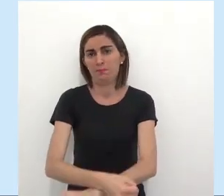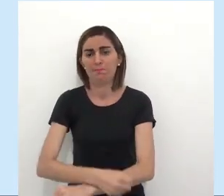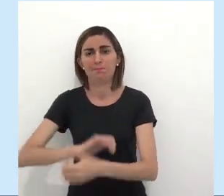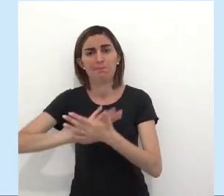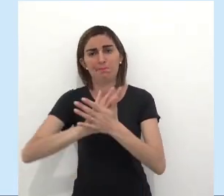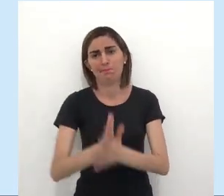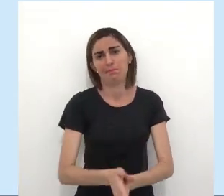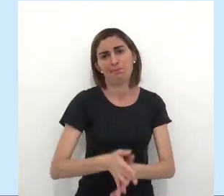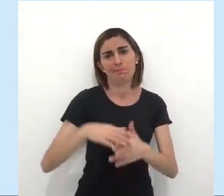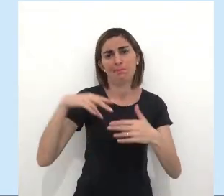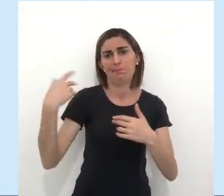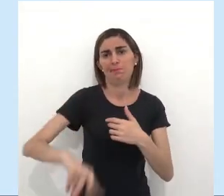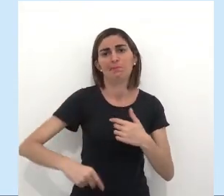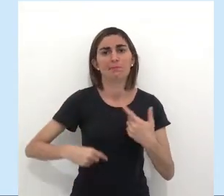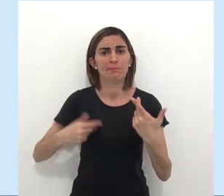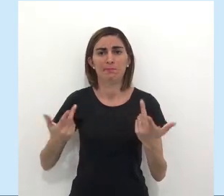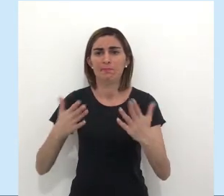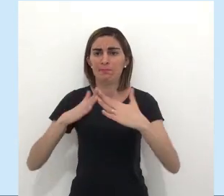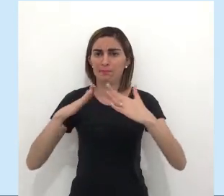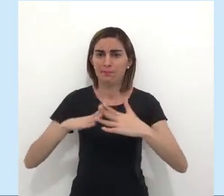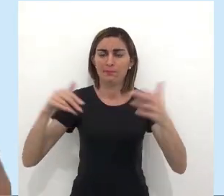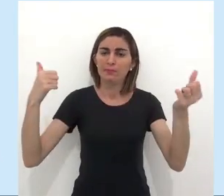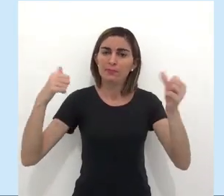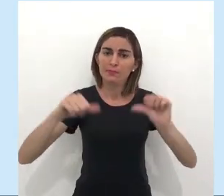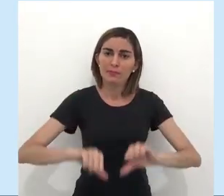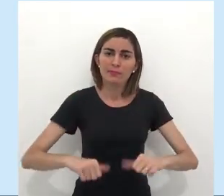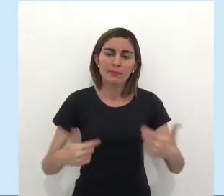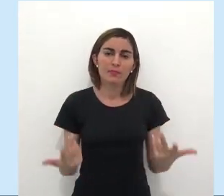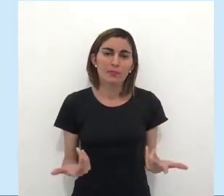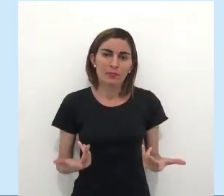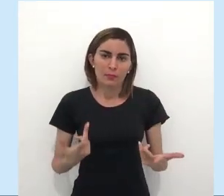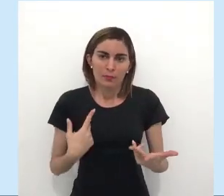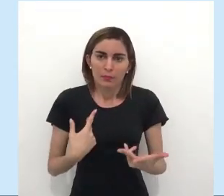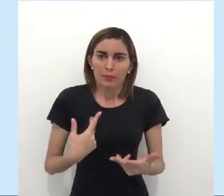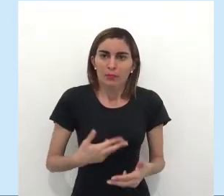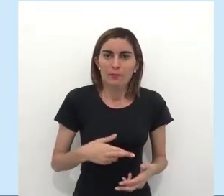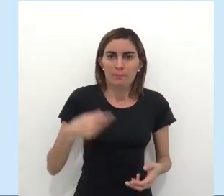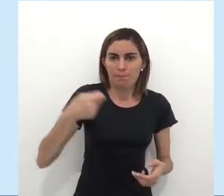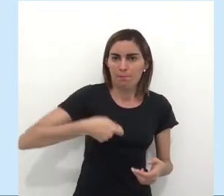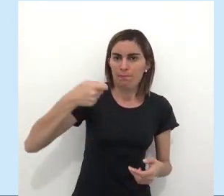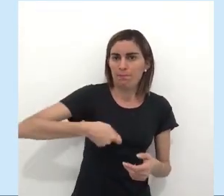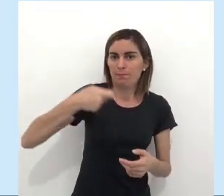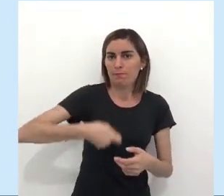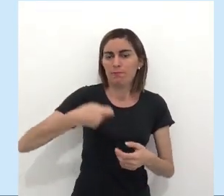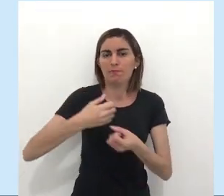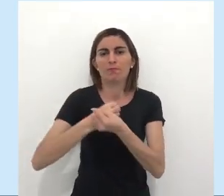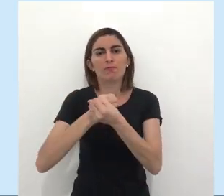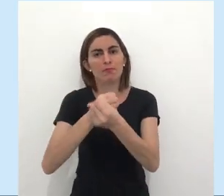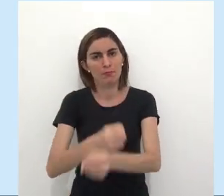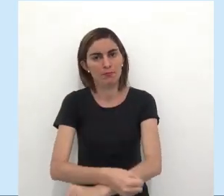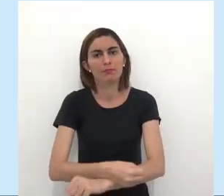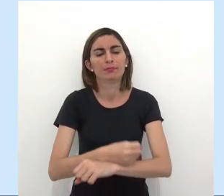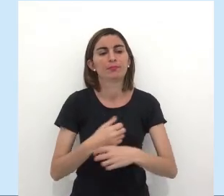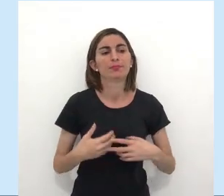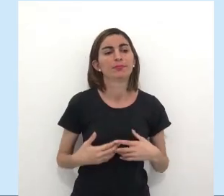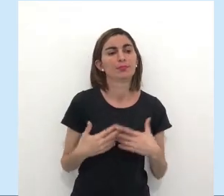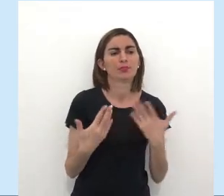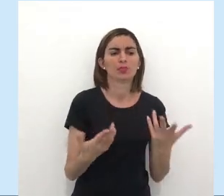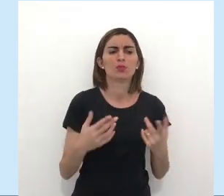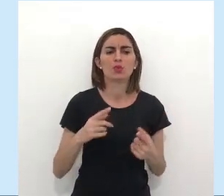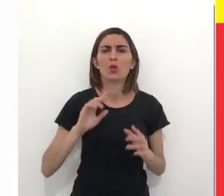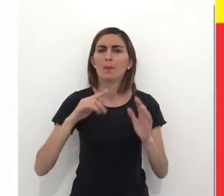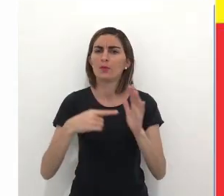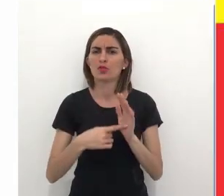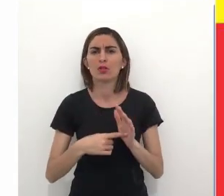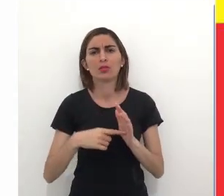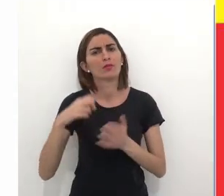própria escravidão, os maus tratos, a questão da moradia, o regime cujo qual os escravos eram